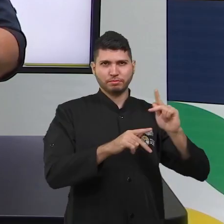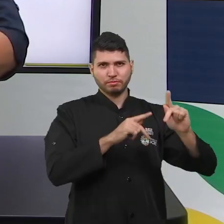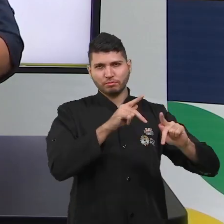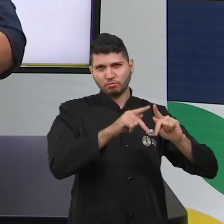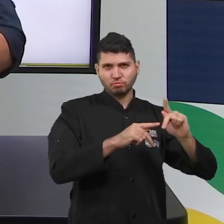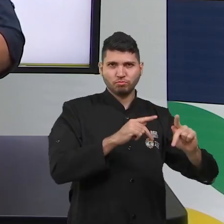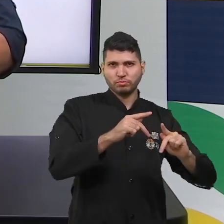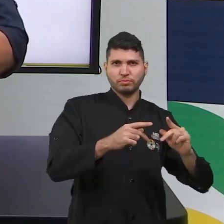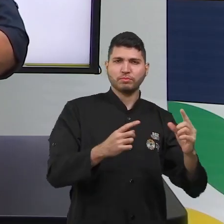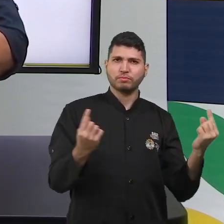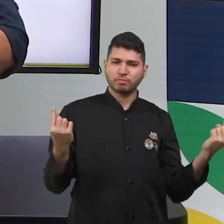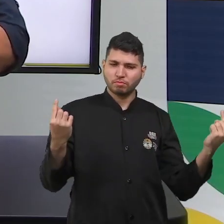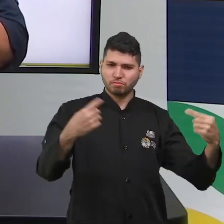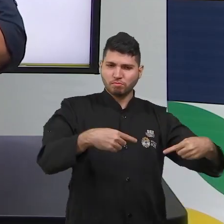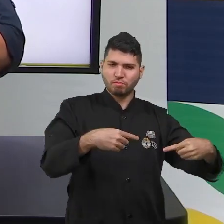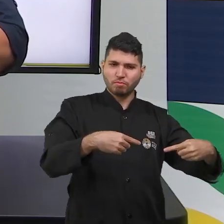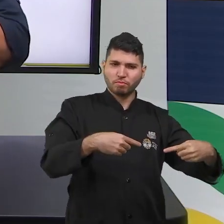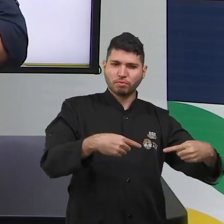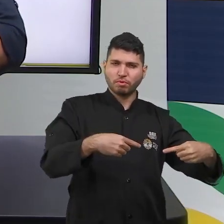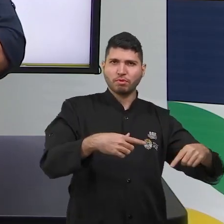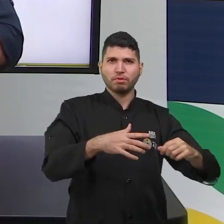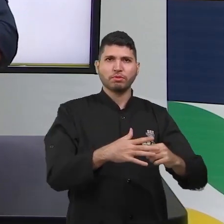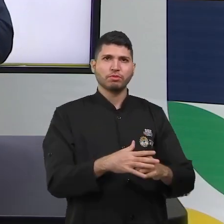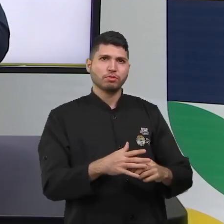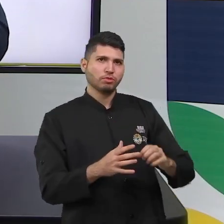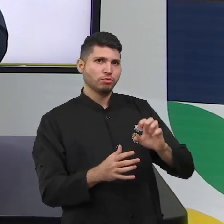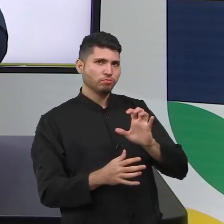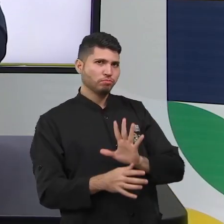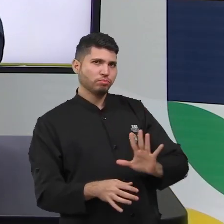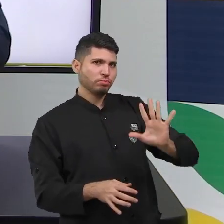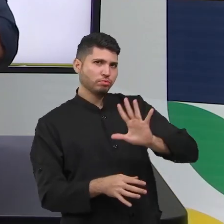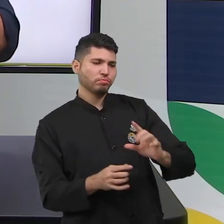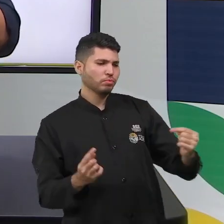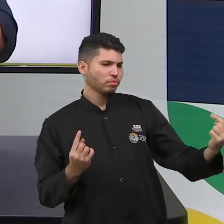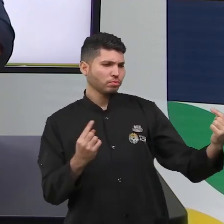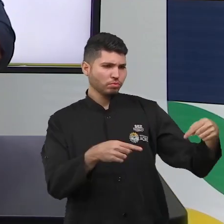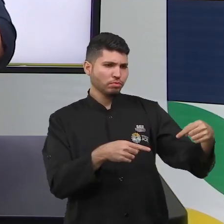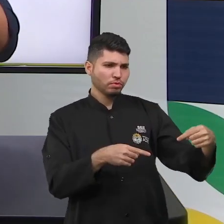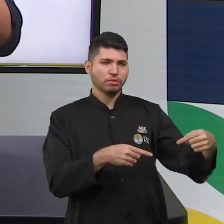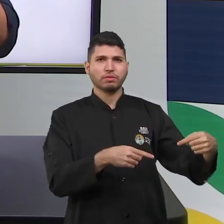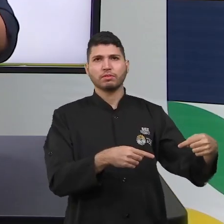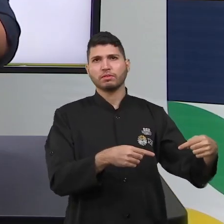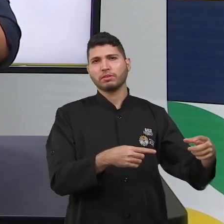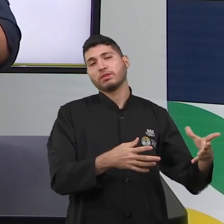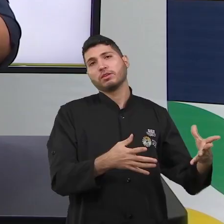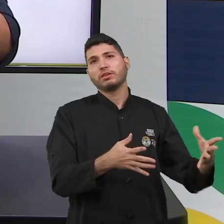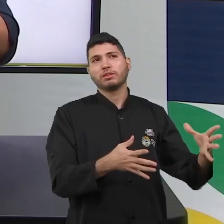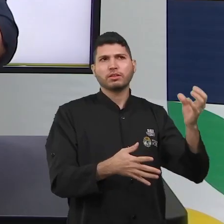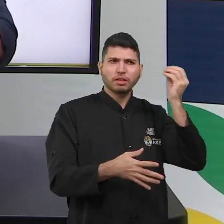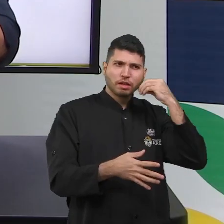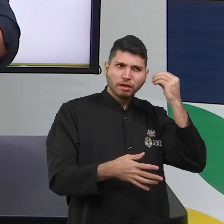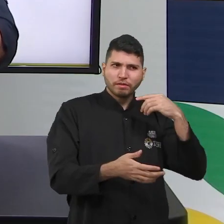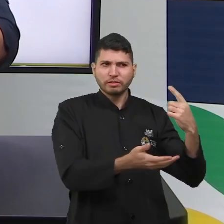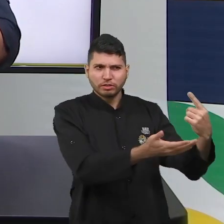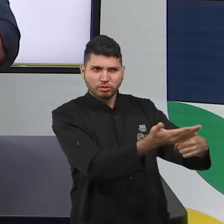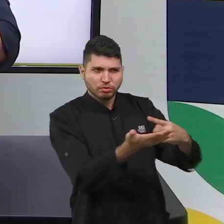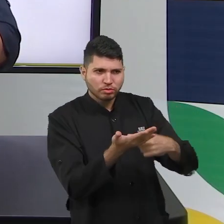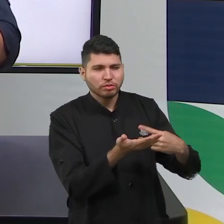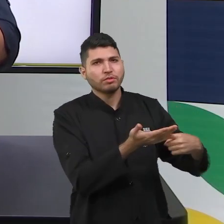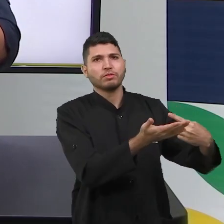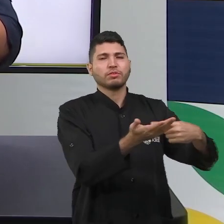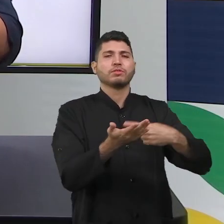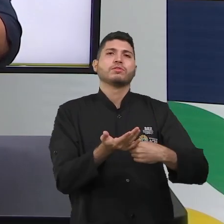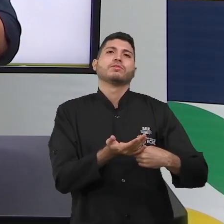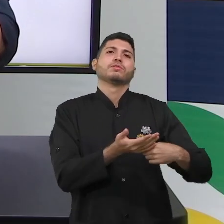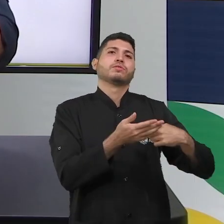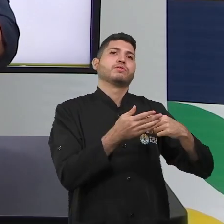rivais, eram inimigos de outros povos, e os europeus também constantemente faziam acordos com povos que eram